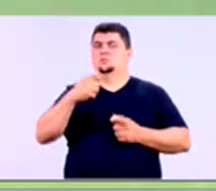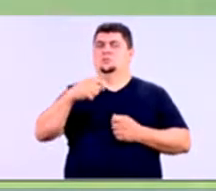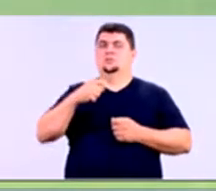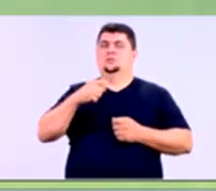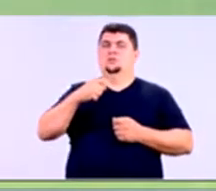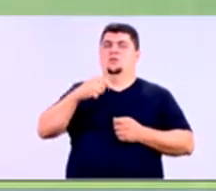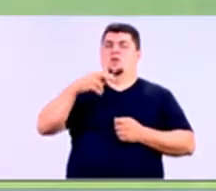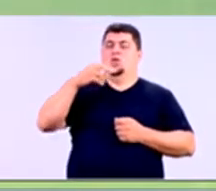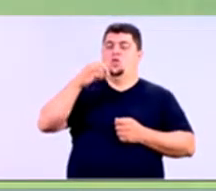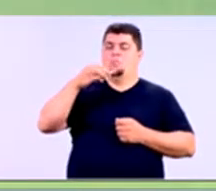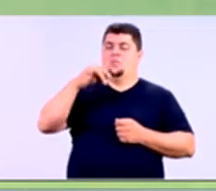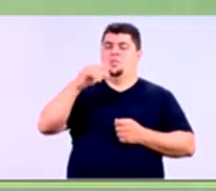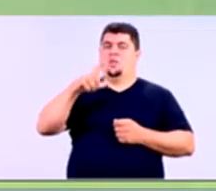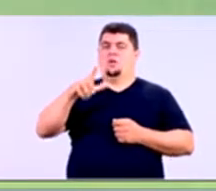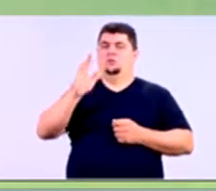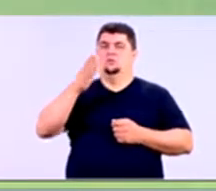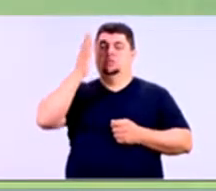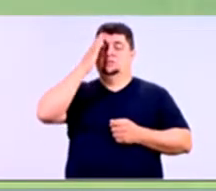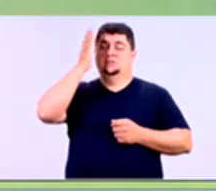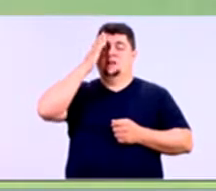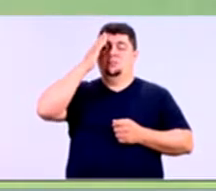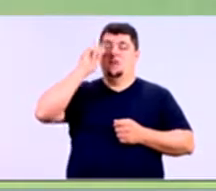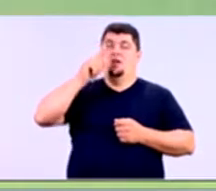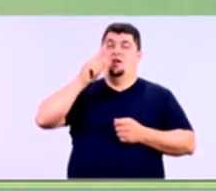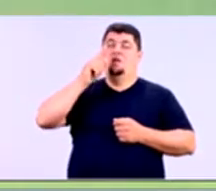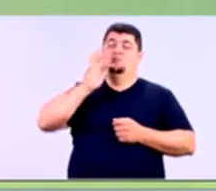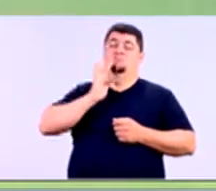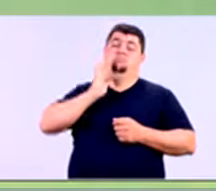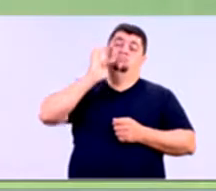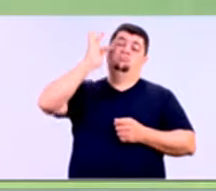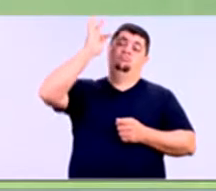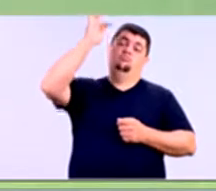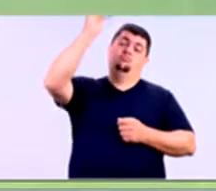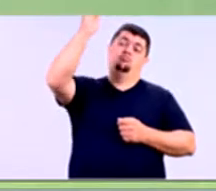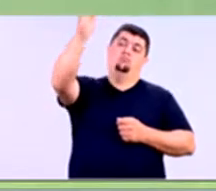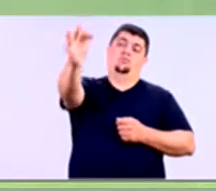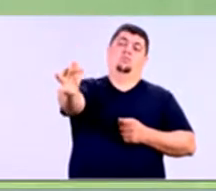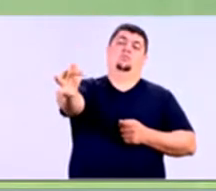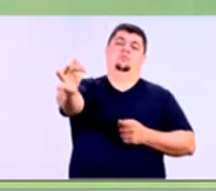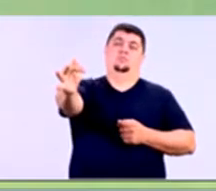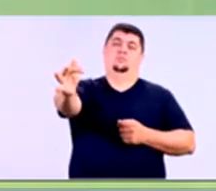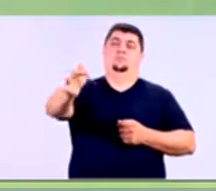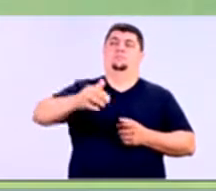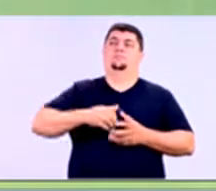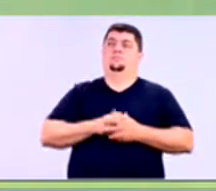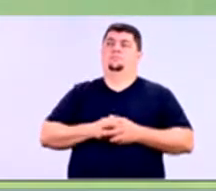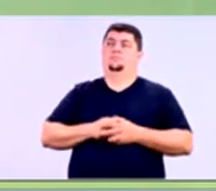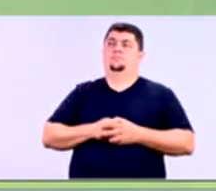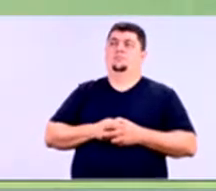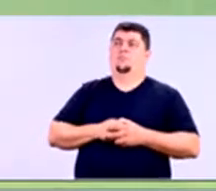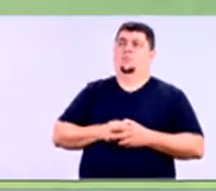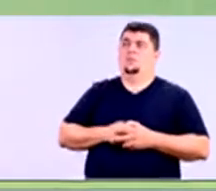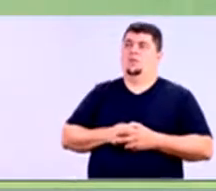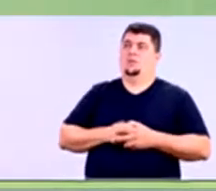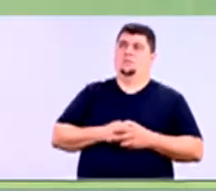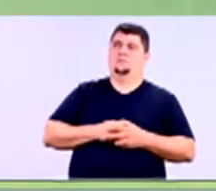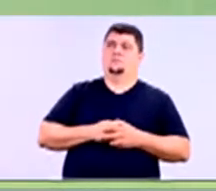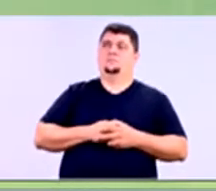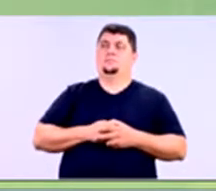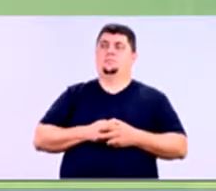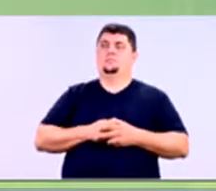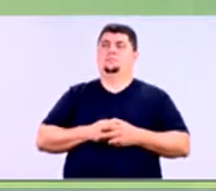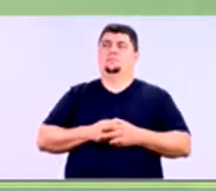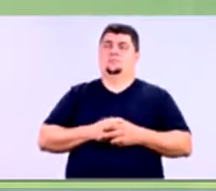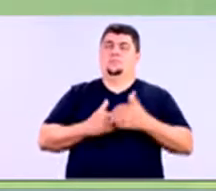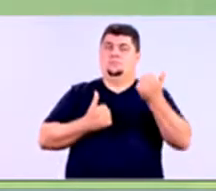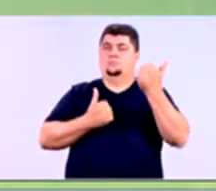valor nominal. Você já sabe que esse valor é o valor nominal. Valor futuro. Então, vou substituir no